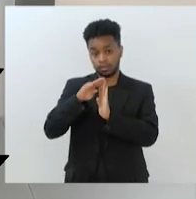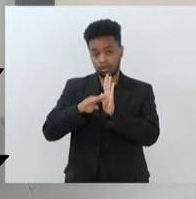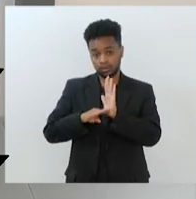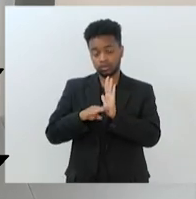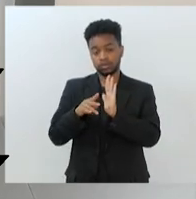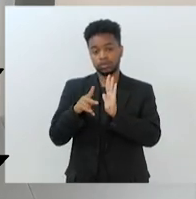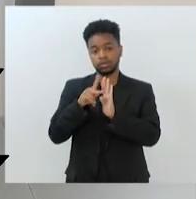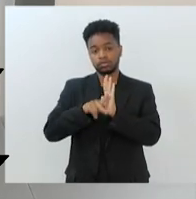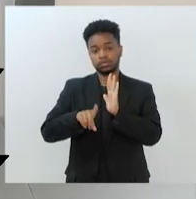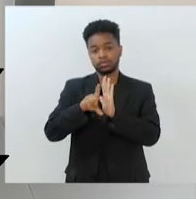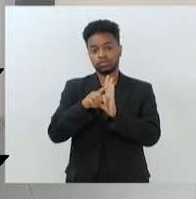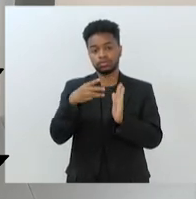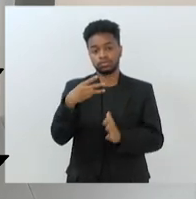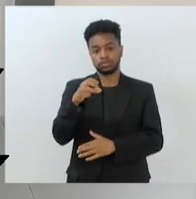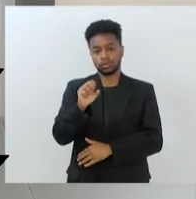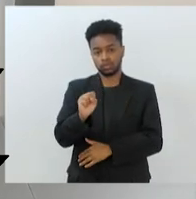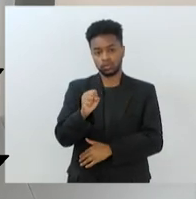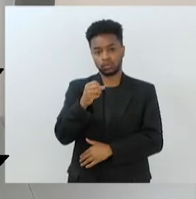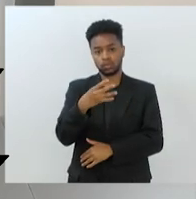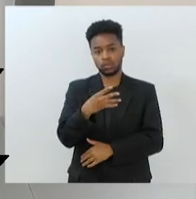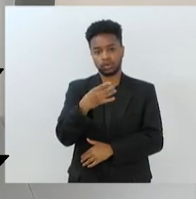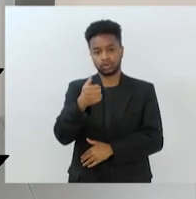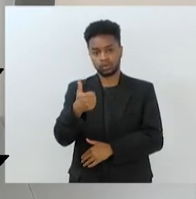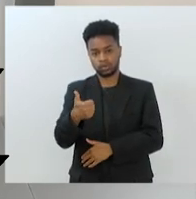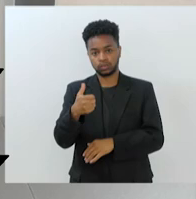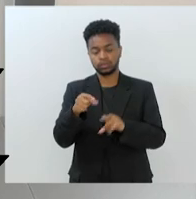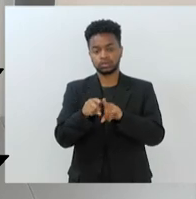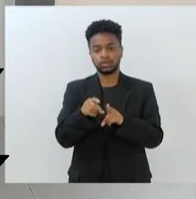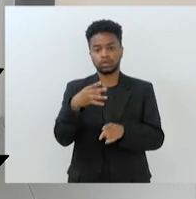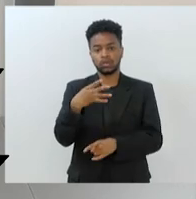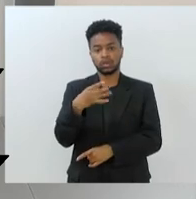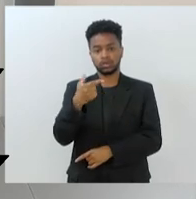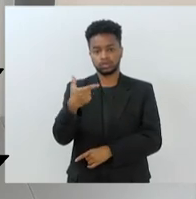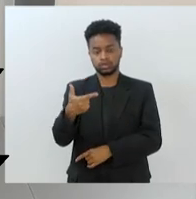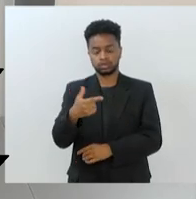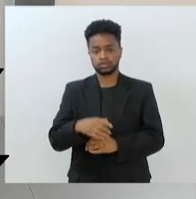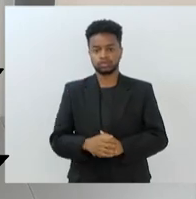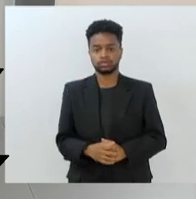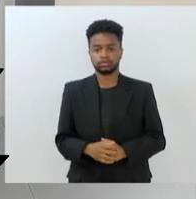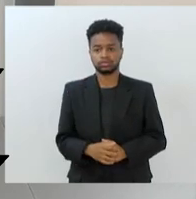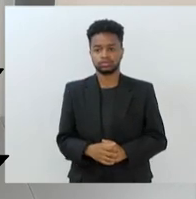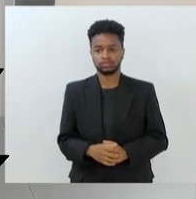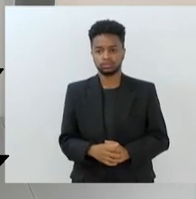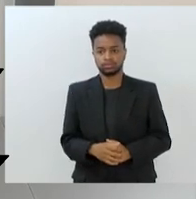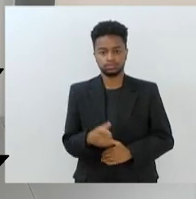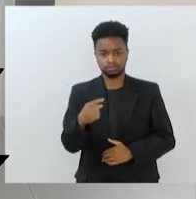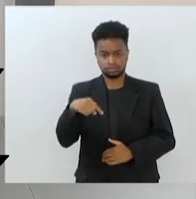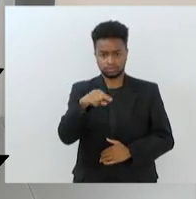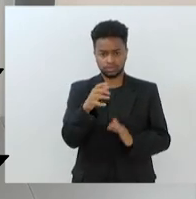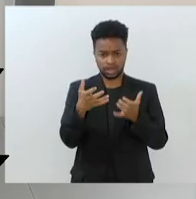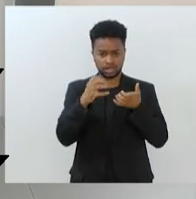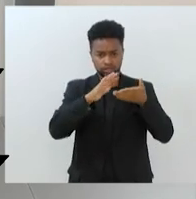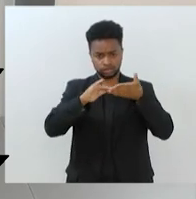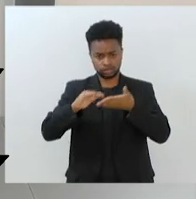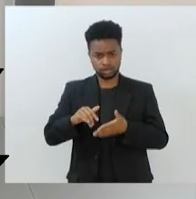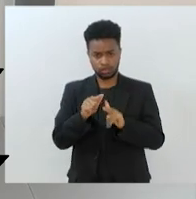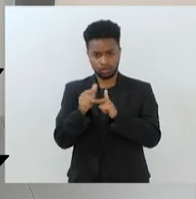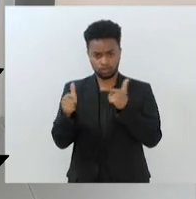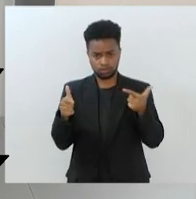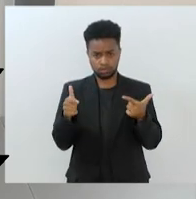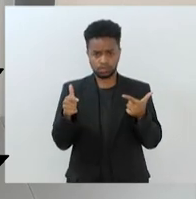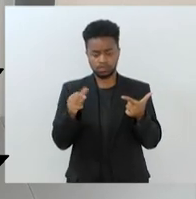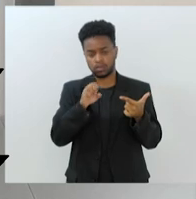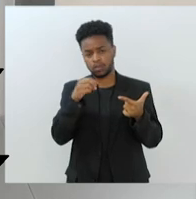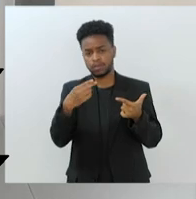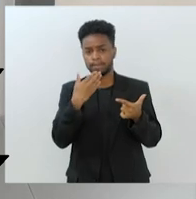projeto 38 da pauta, o 41 da pauta e o 42 da pauta. Algum deputado deseja retirar ou